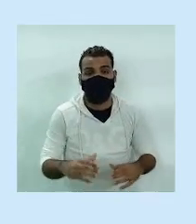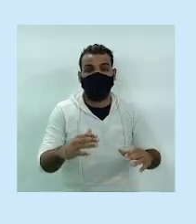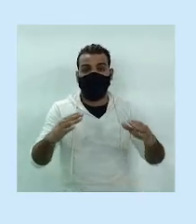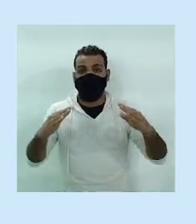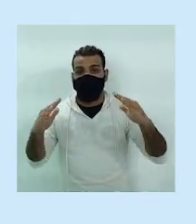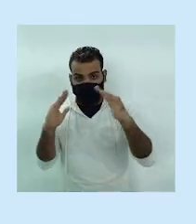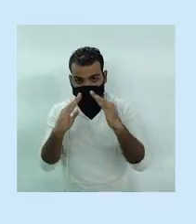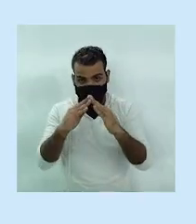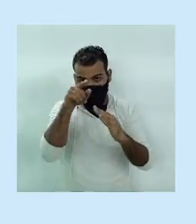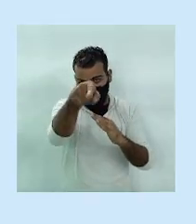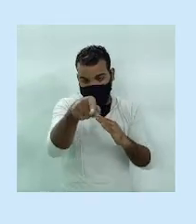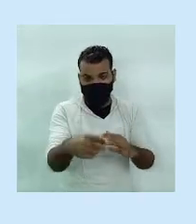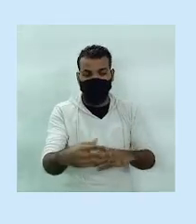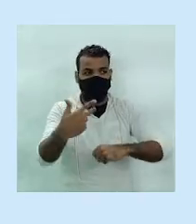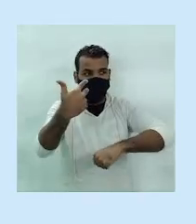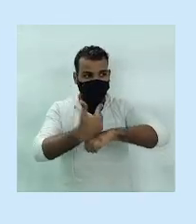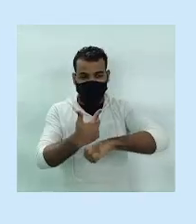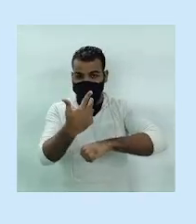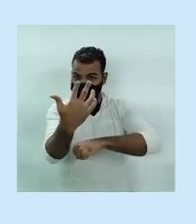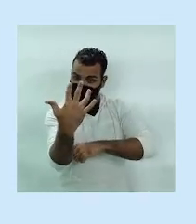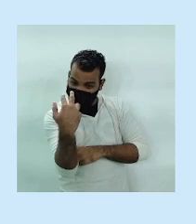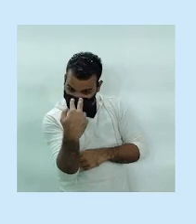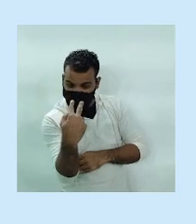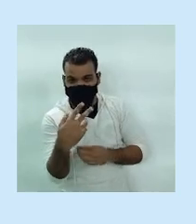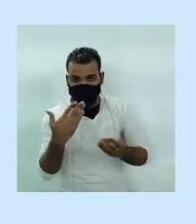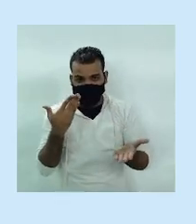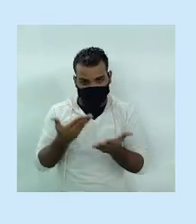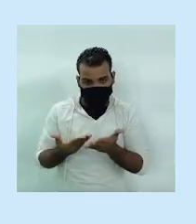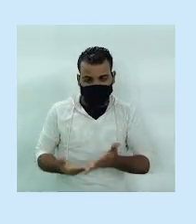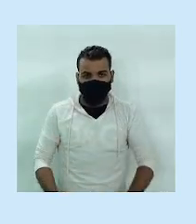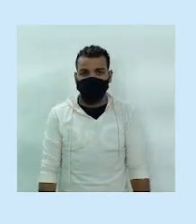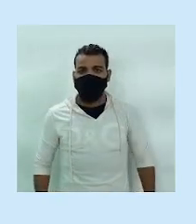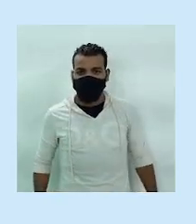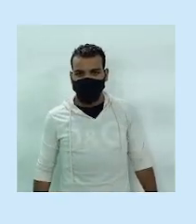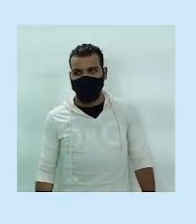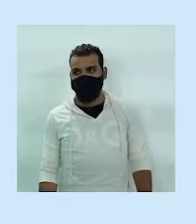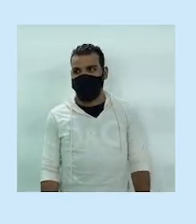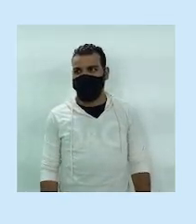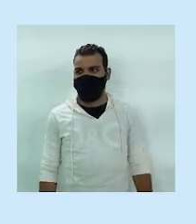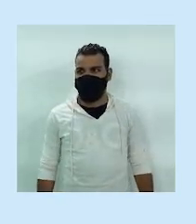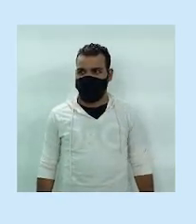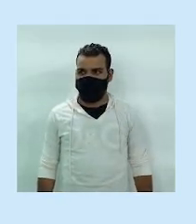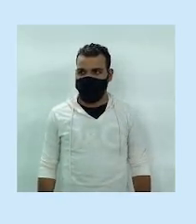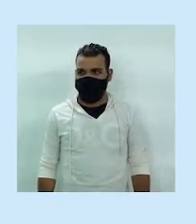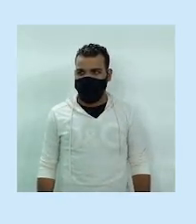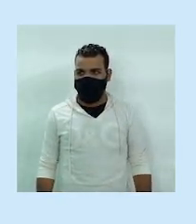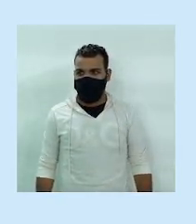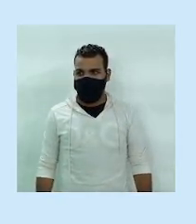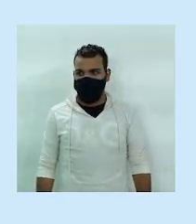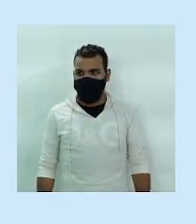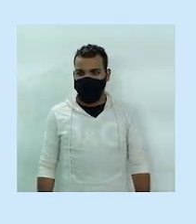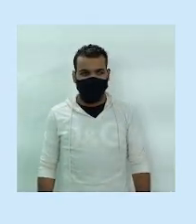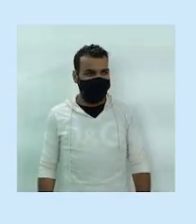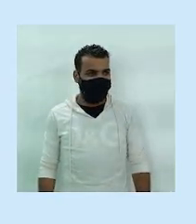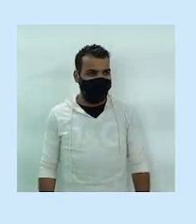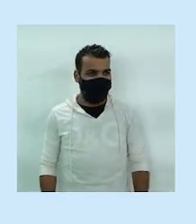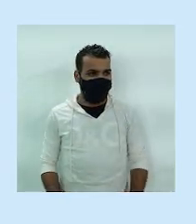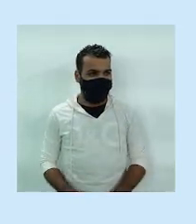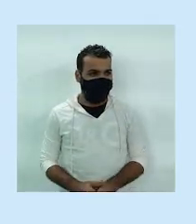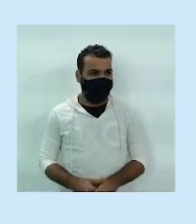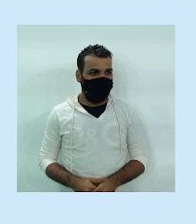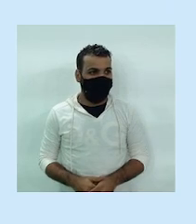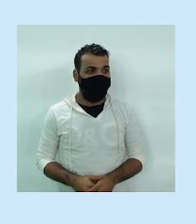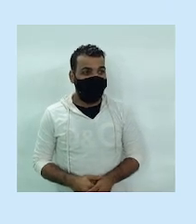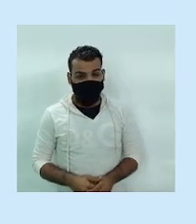assistindo o Educa PE, a aula do professor Cláudio Nascimento, feita para você pela Secretaria de Educação do Estado de